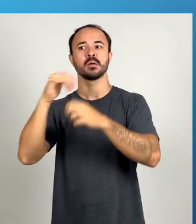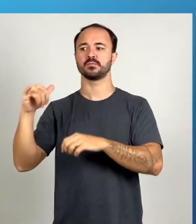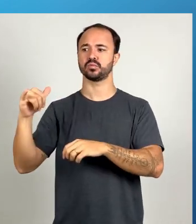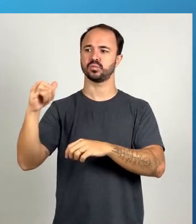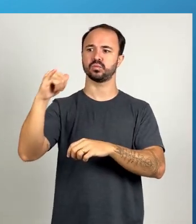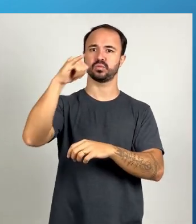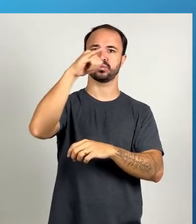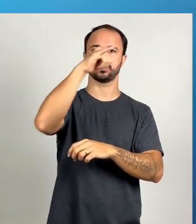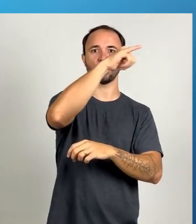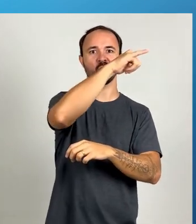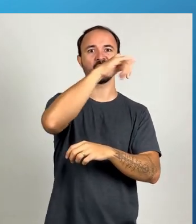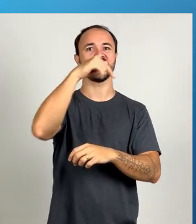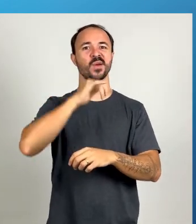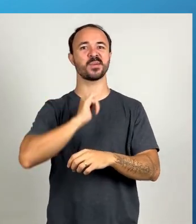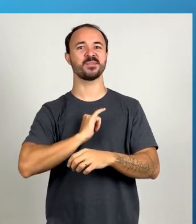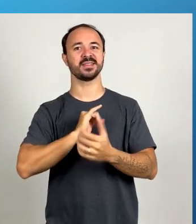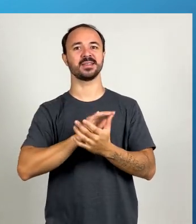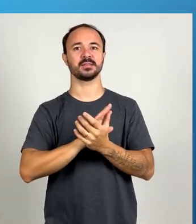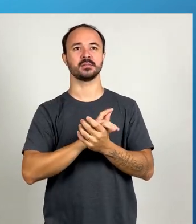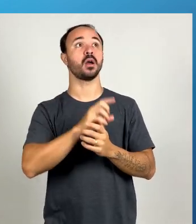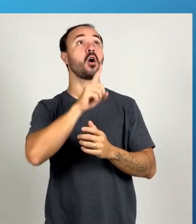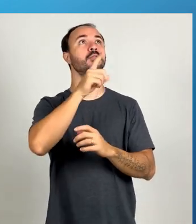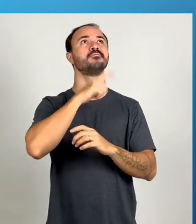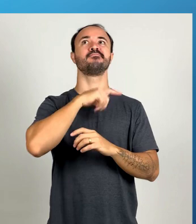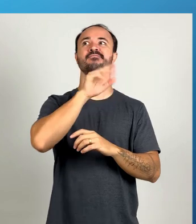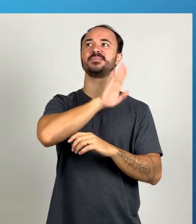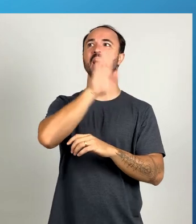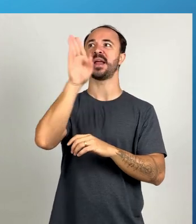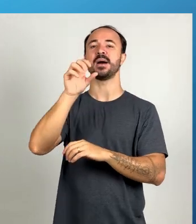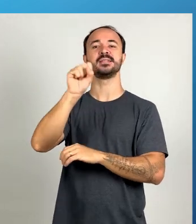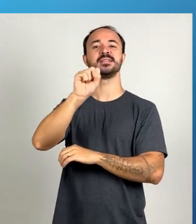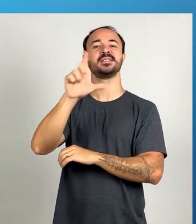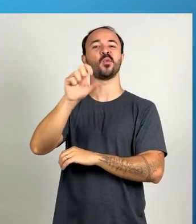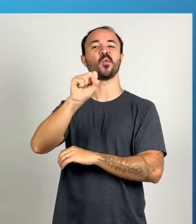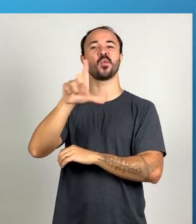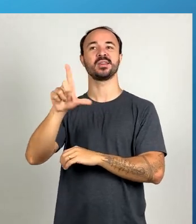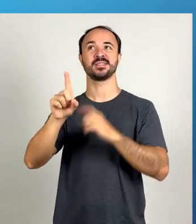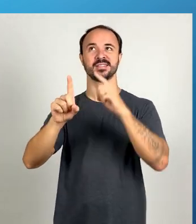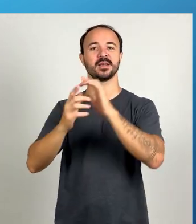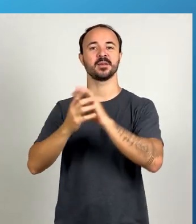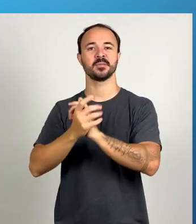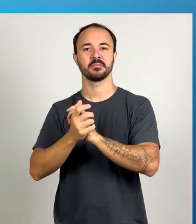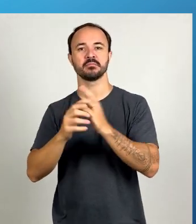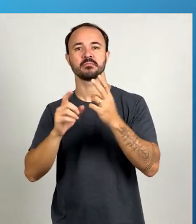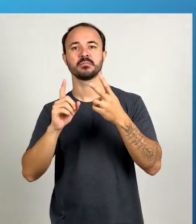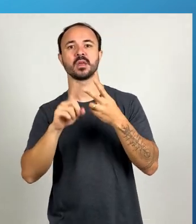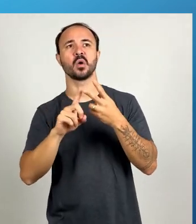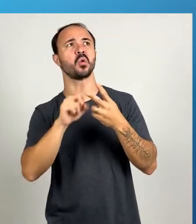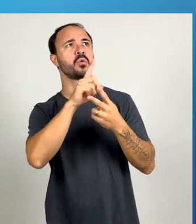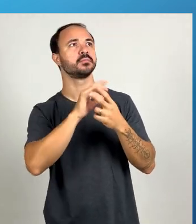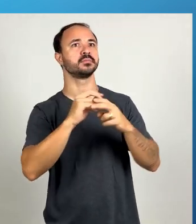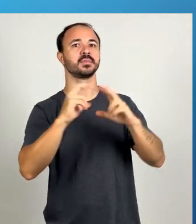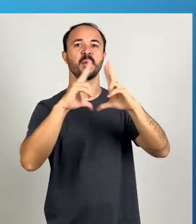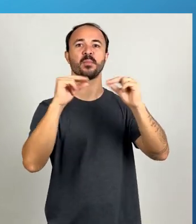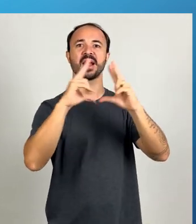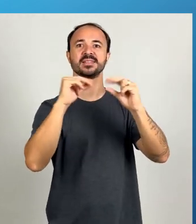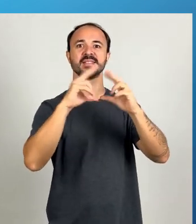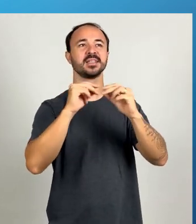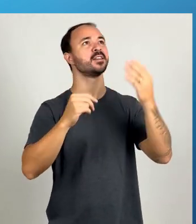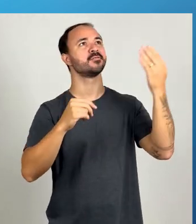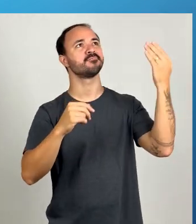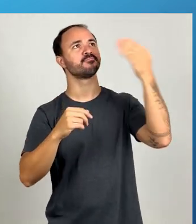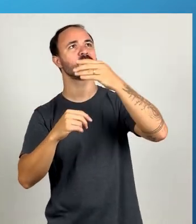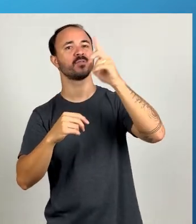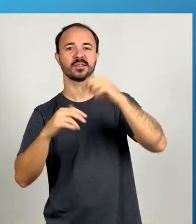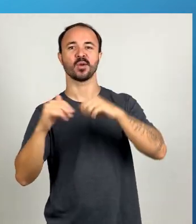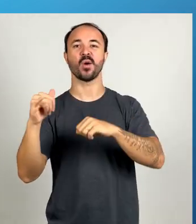alguns falam assim, eita, ele está indo para São Luís. Outros falam assim, eita, já está vendo Brasília dali, ó. É